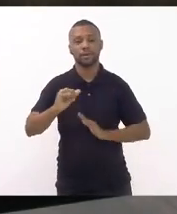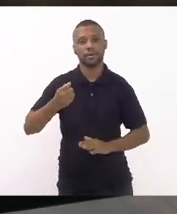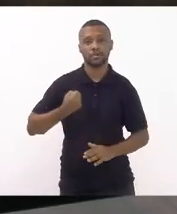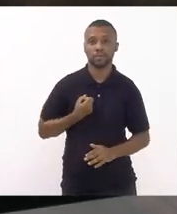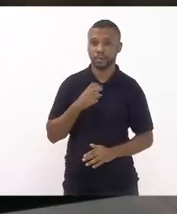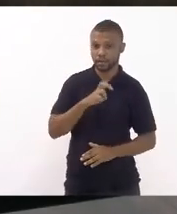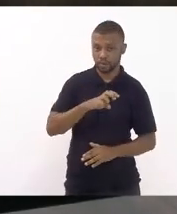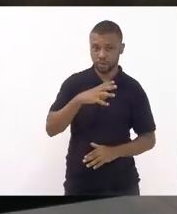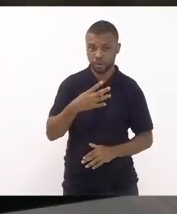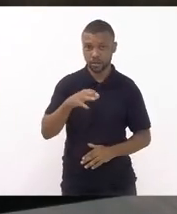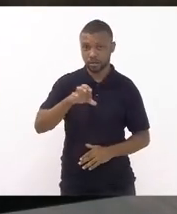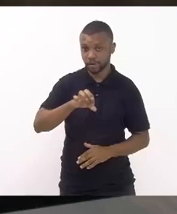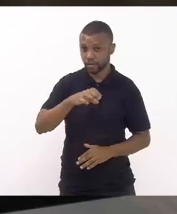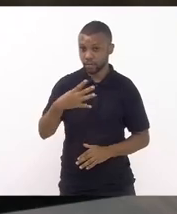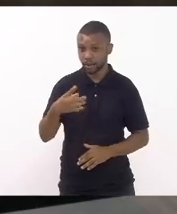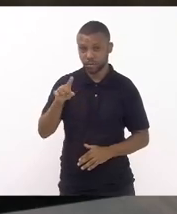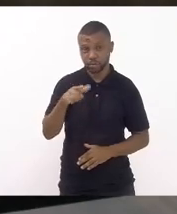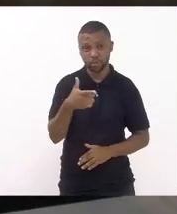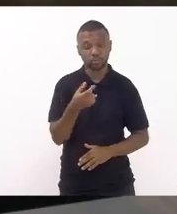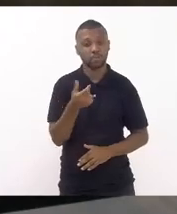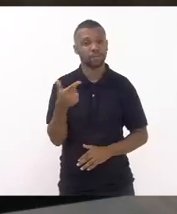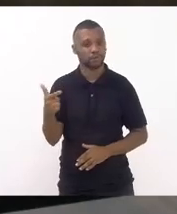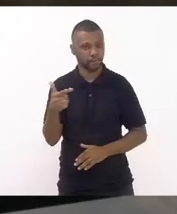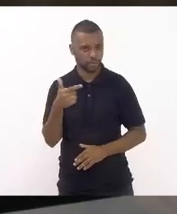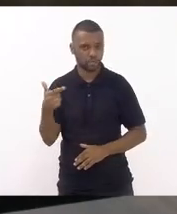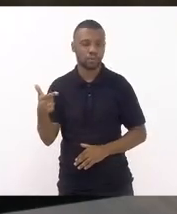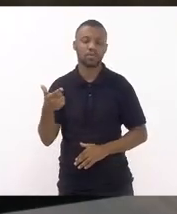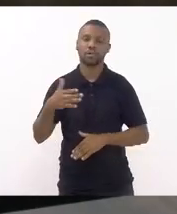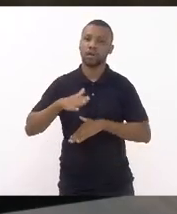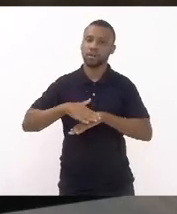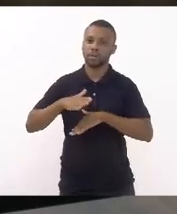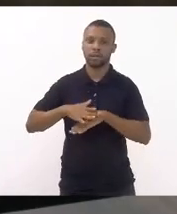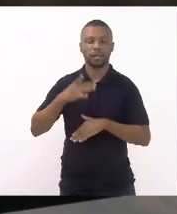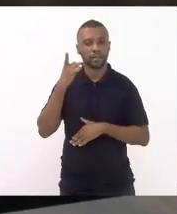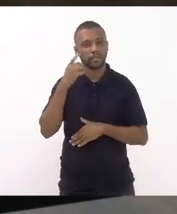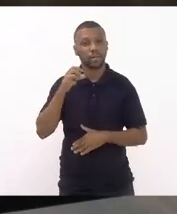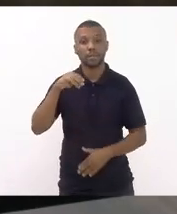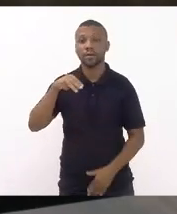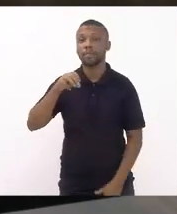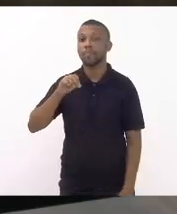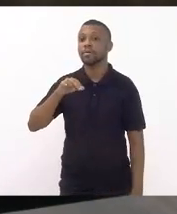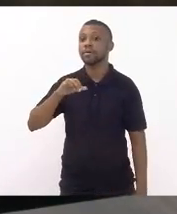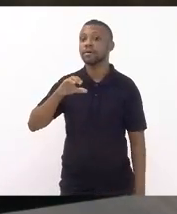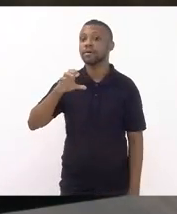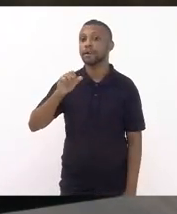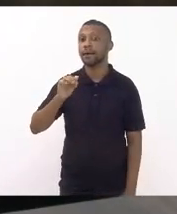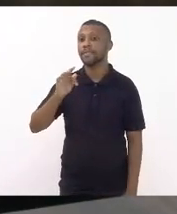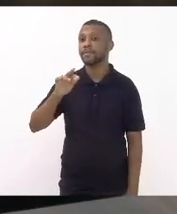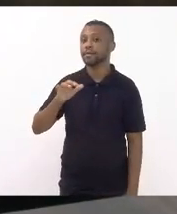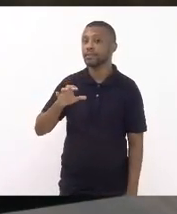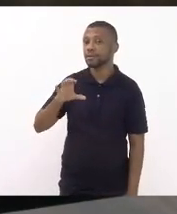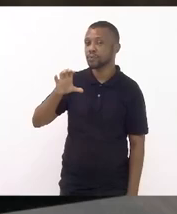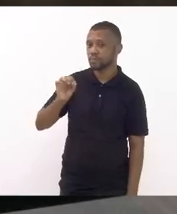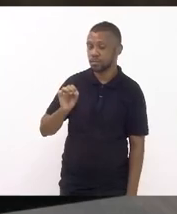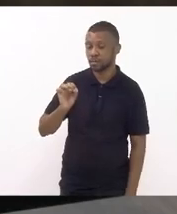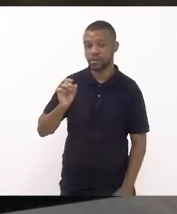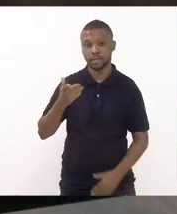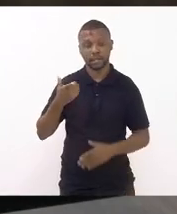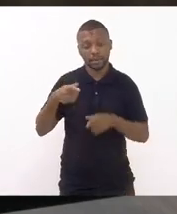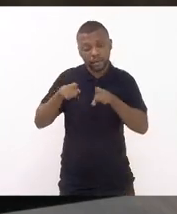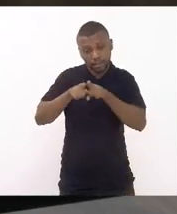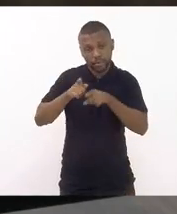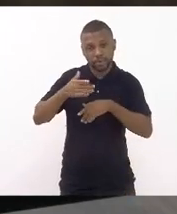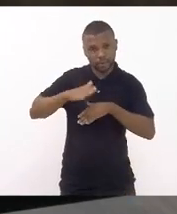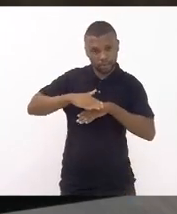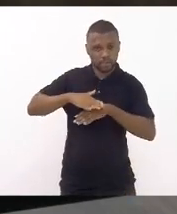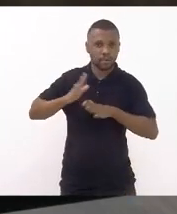5494 de 2022, de autoria da Mônica Francisco, e de minha autoria também, que é o projeto